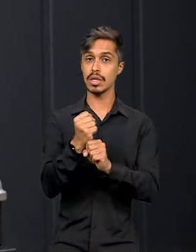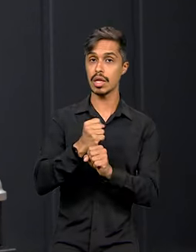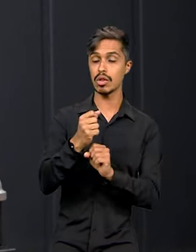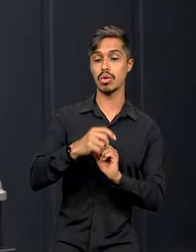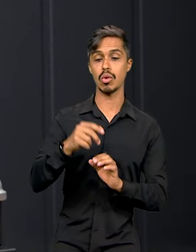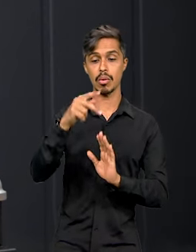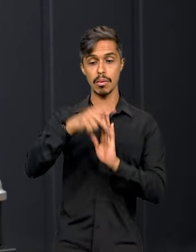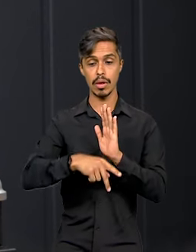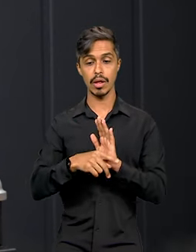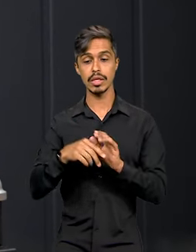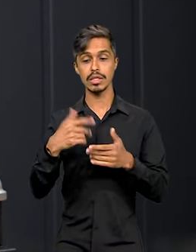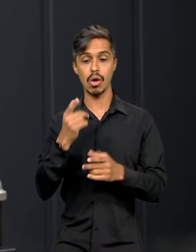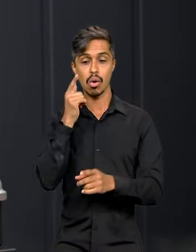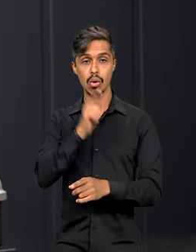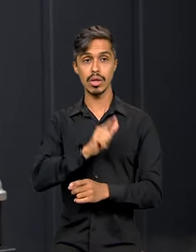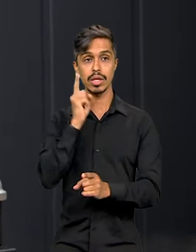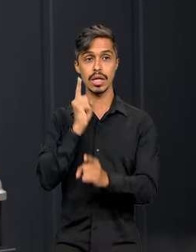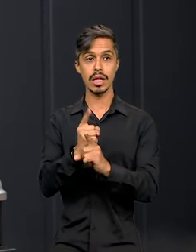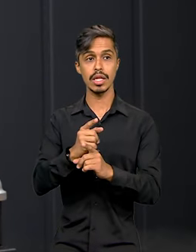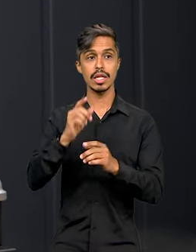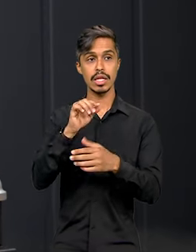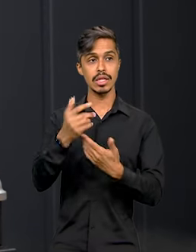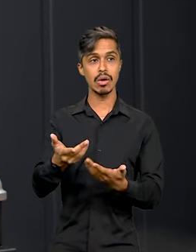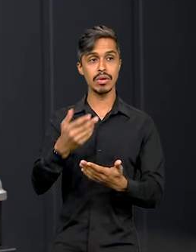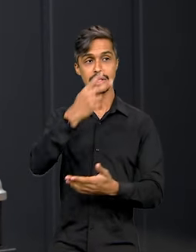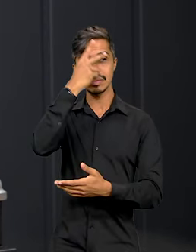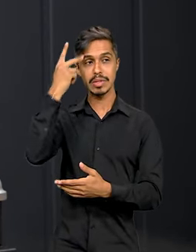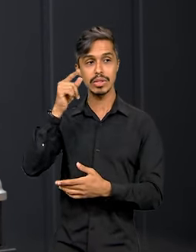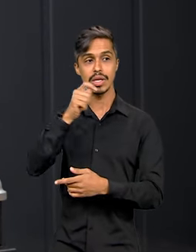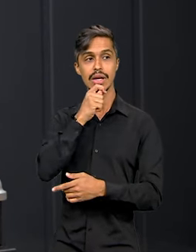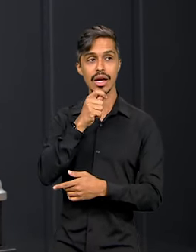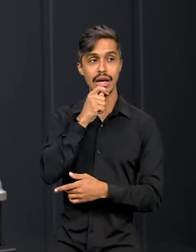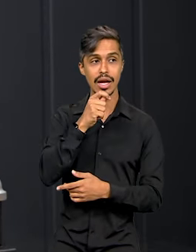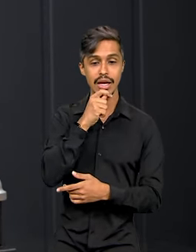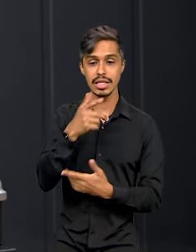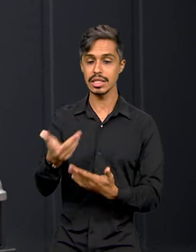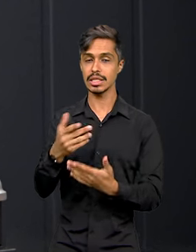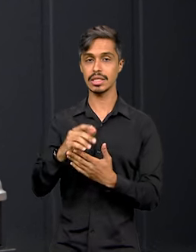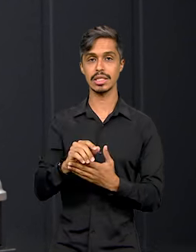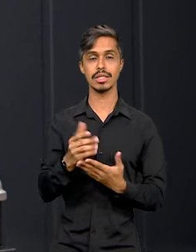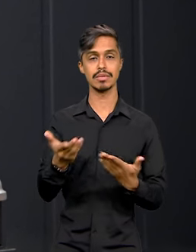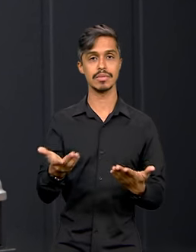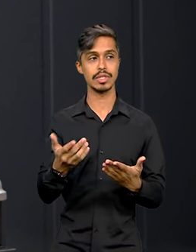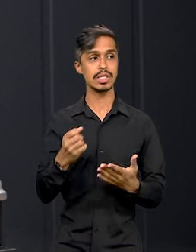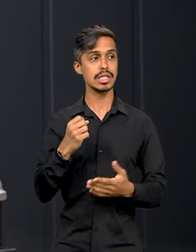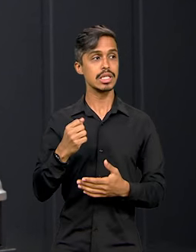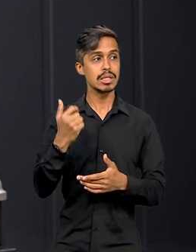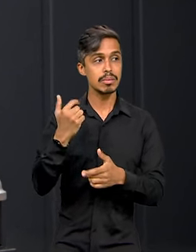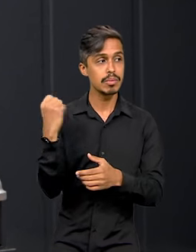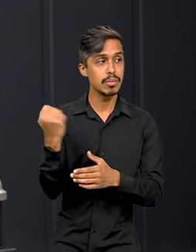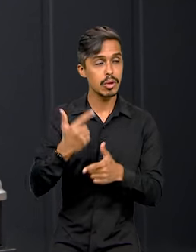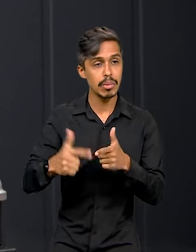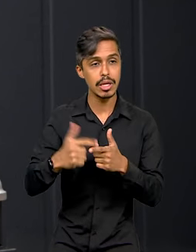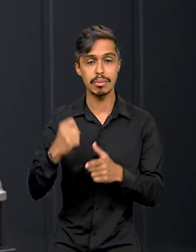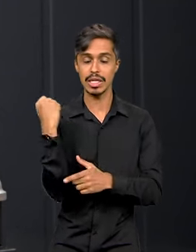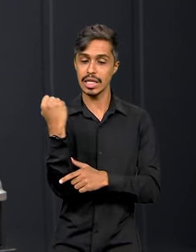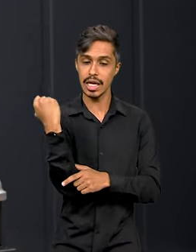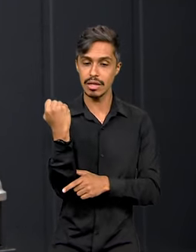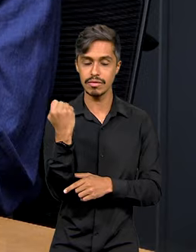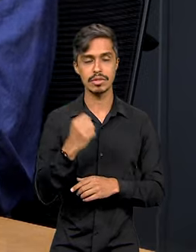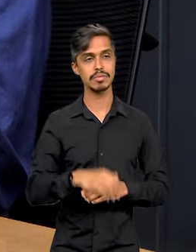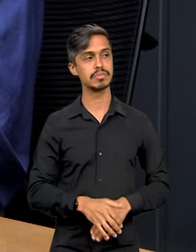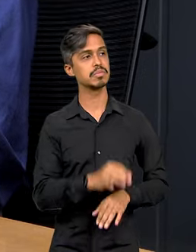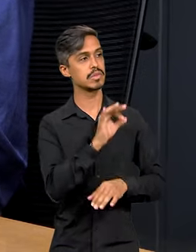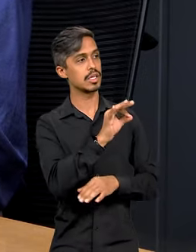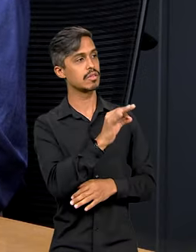Brasil sem fome para identificar e retirar as pessoas que ainda estão em segurança alimentar Severa grave no Brasil